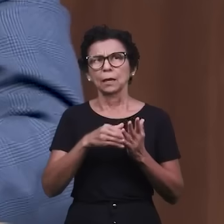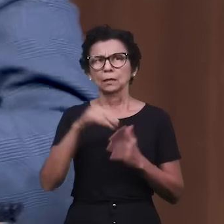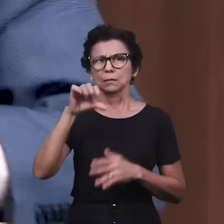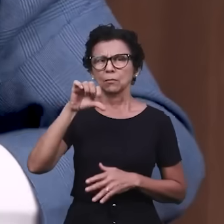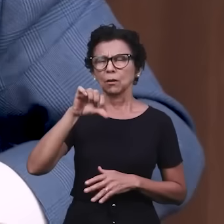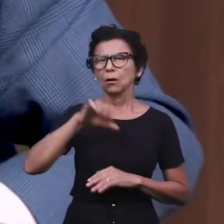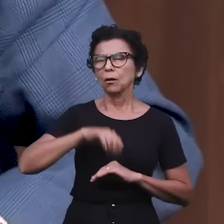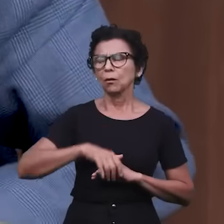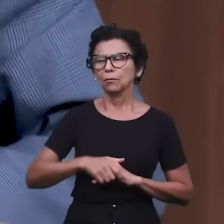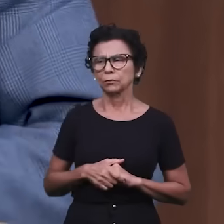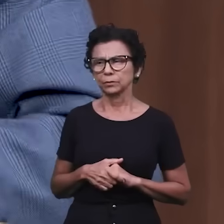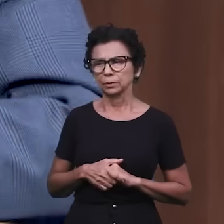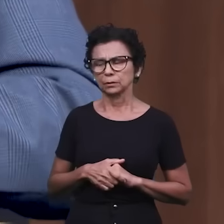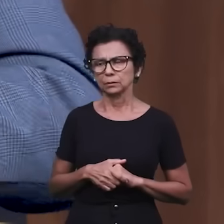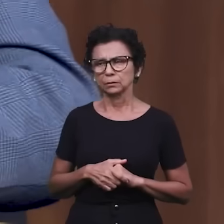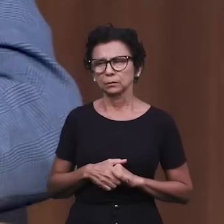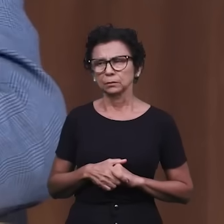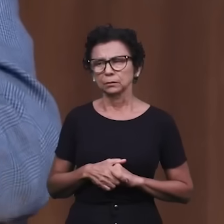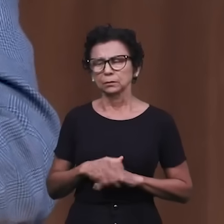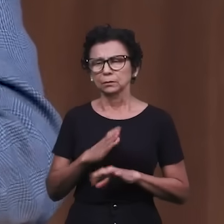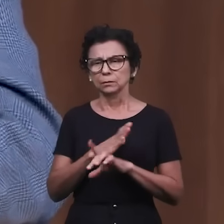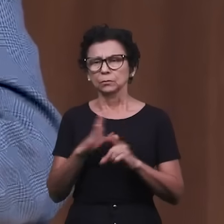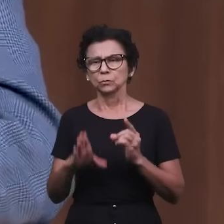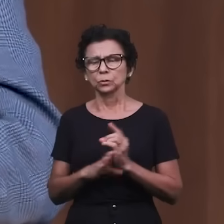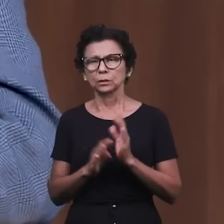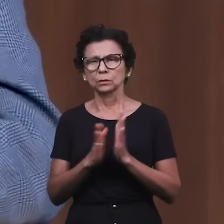meio-dia? Aí nós pegamos o dom